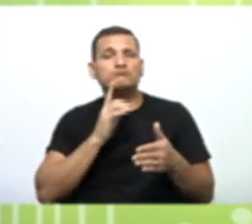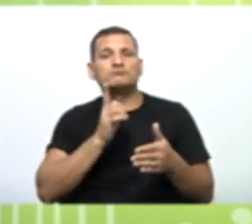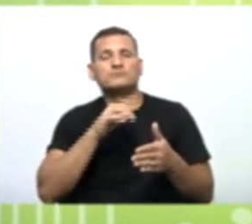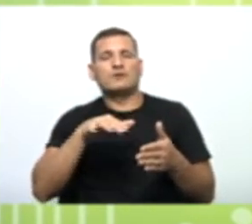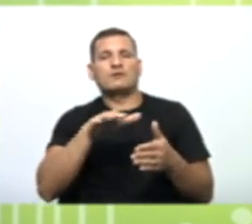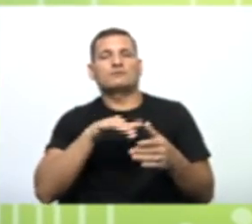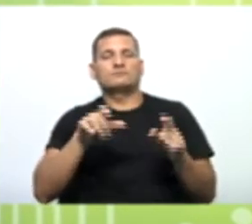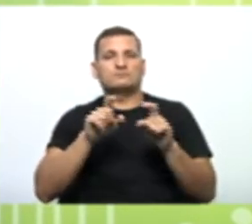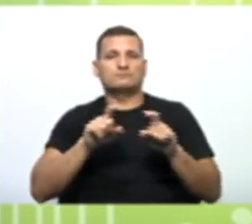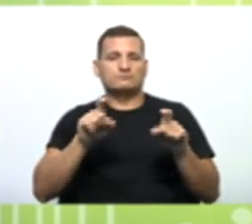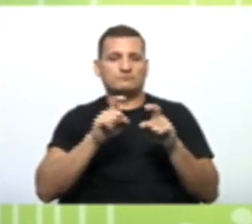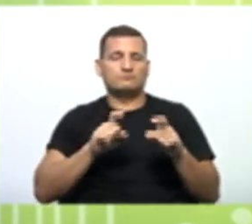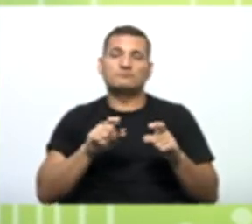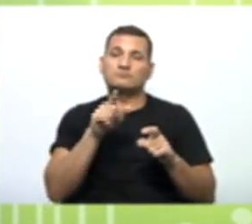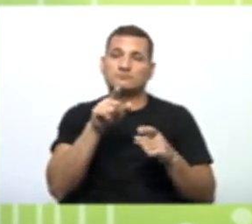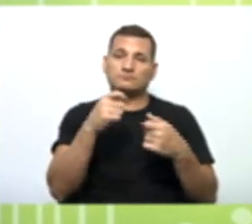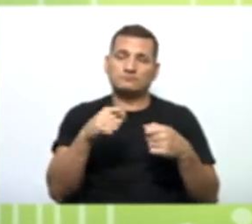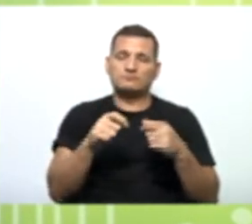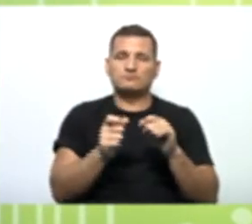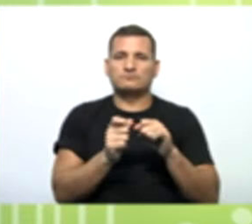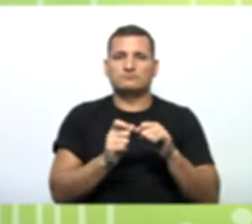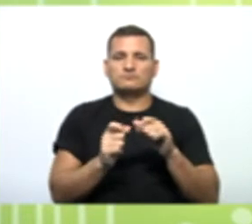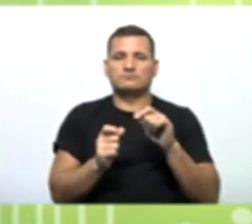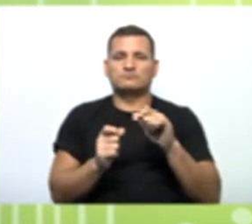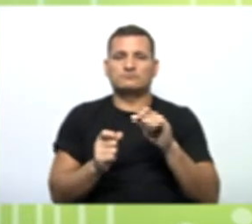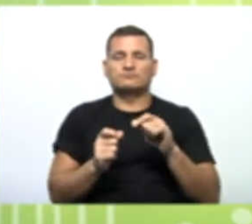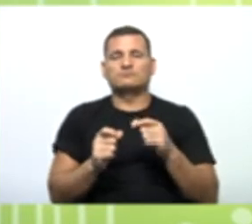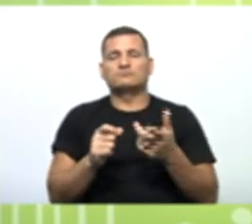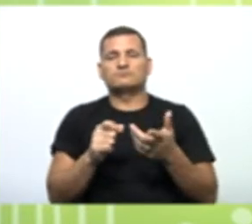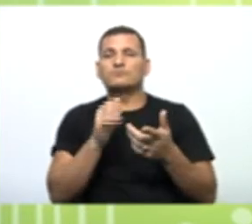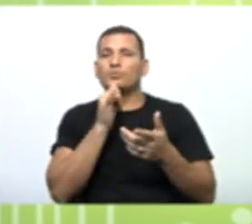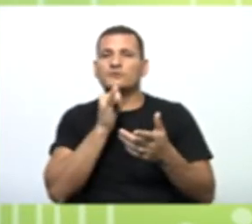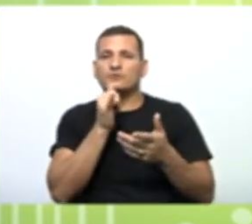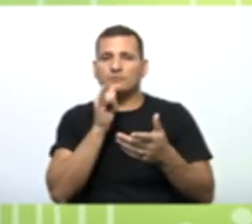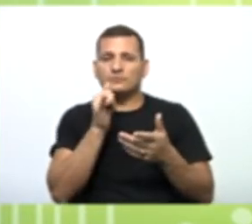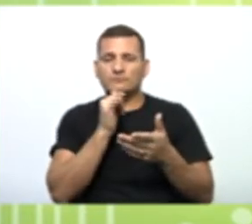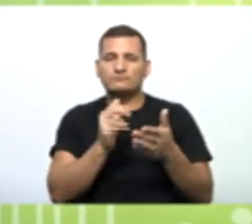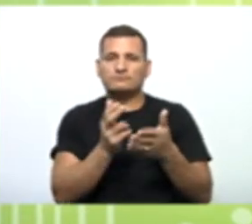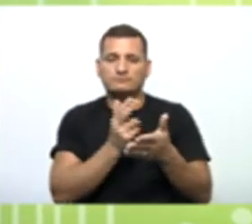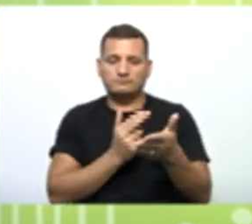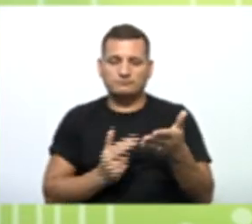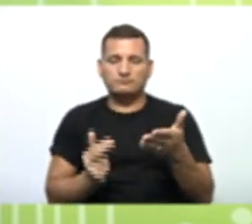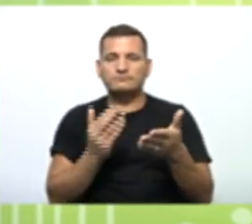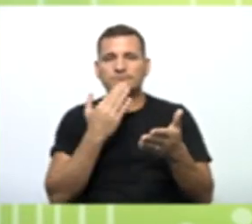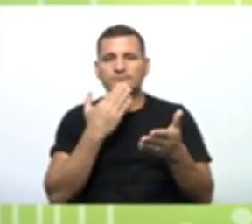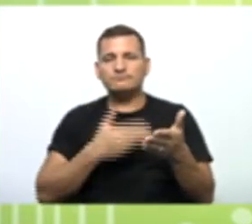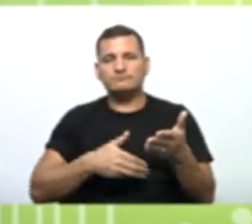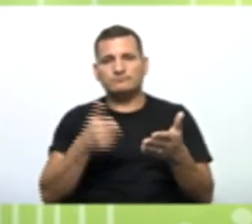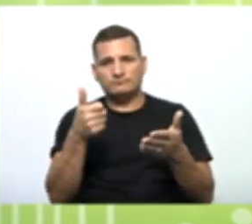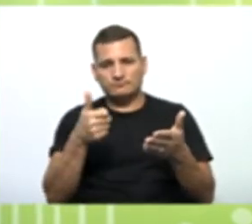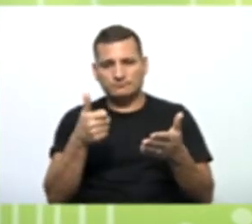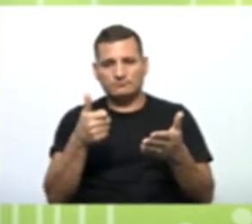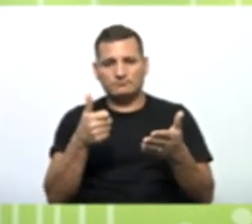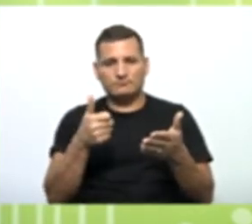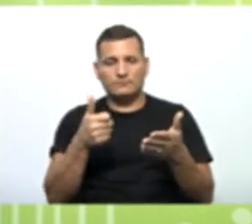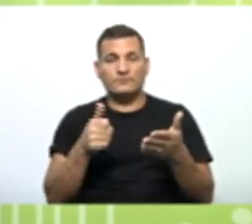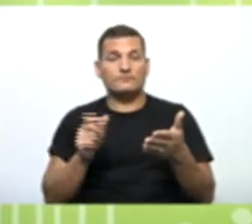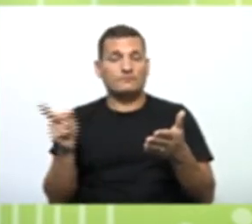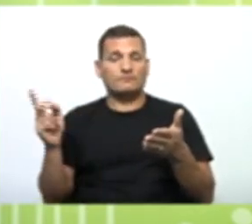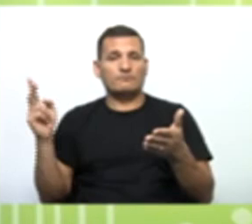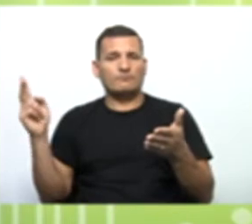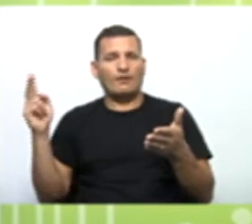área de informática. Aí você precisa fazer o quê? Um protótipo mais aperfeiçoado, né? Que ele